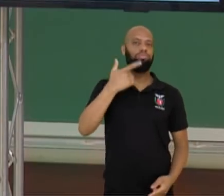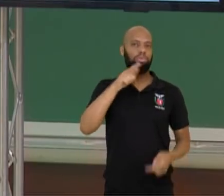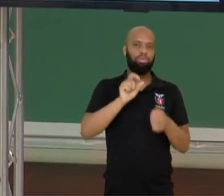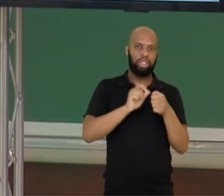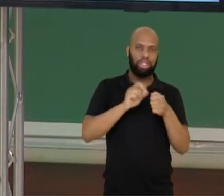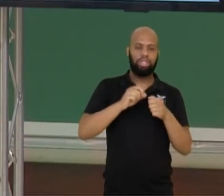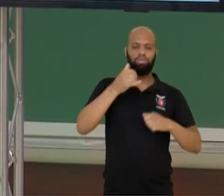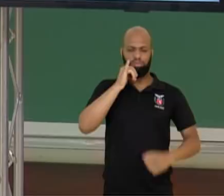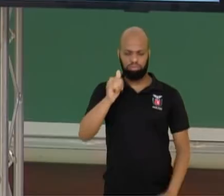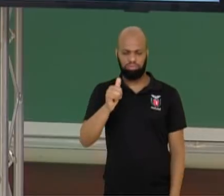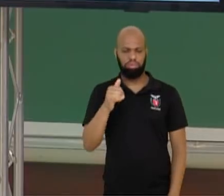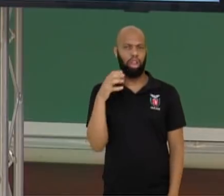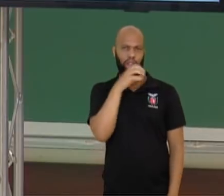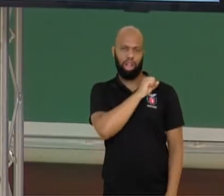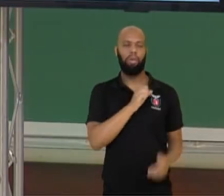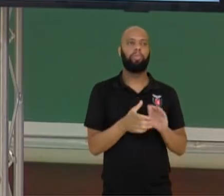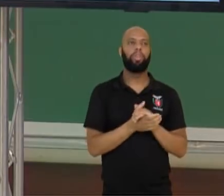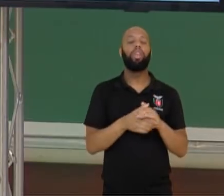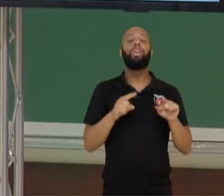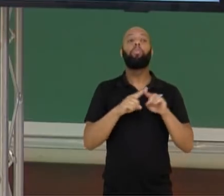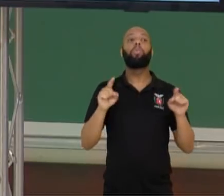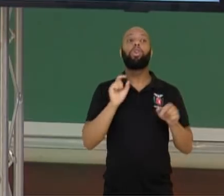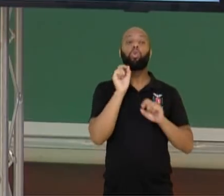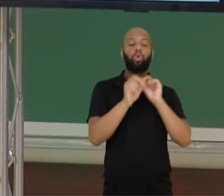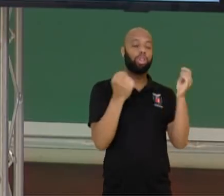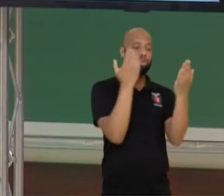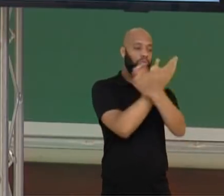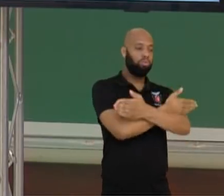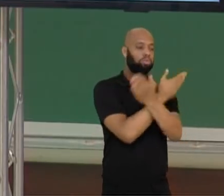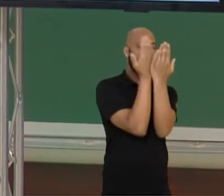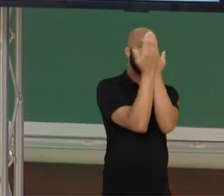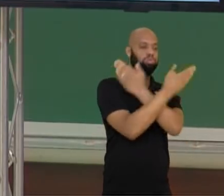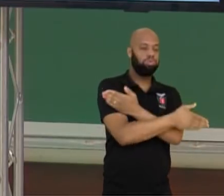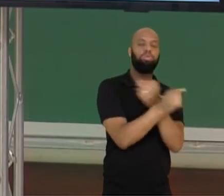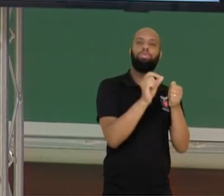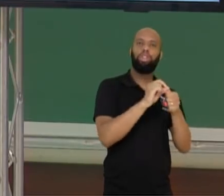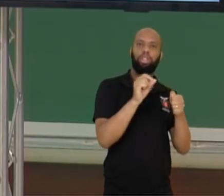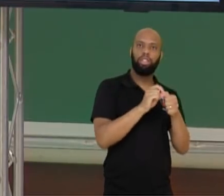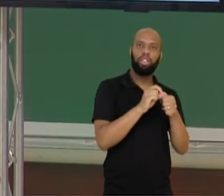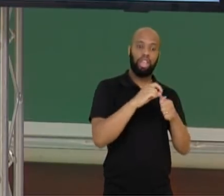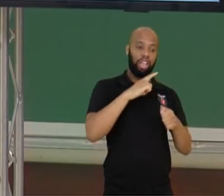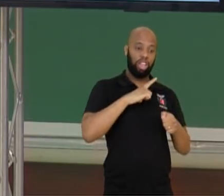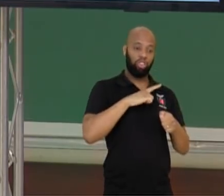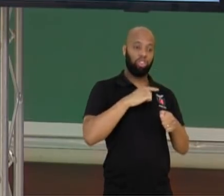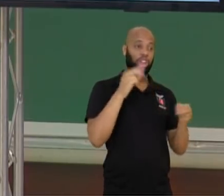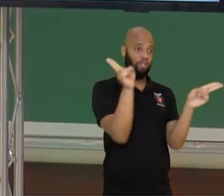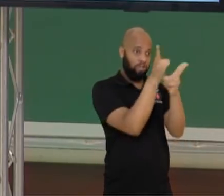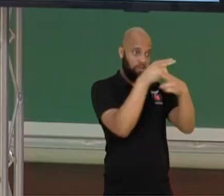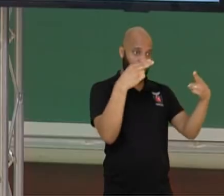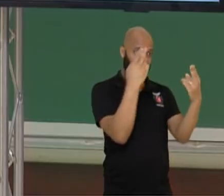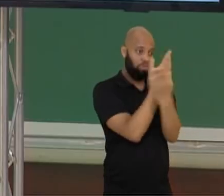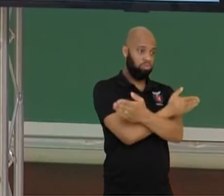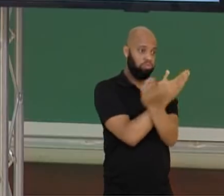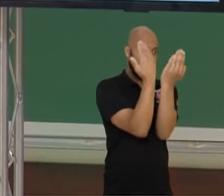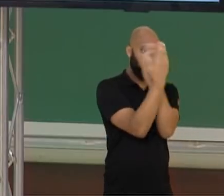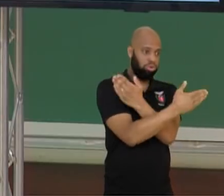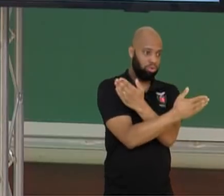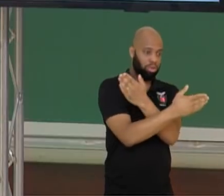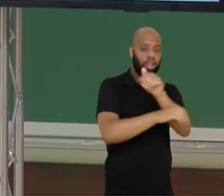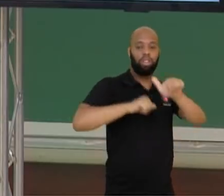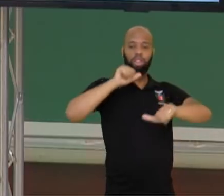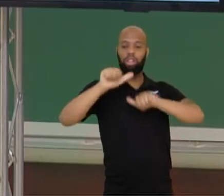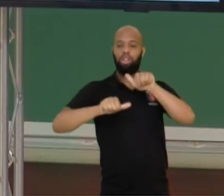mais eficientes. Mas, de qualquer forma, o que ele fazia? Transformava a energia eólica em energia